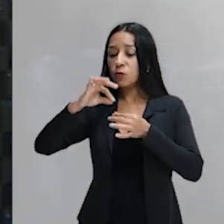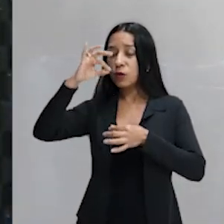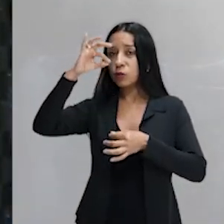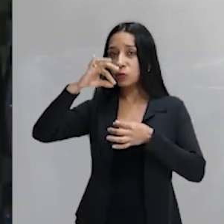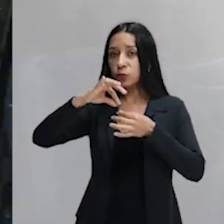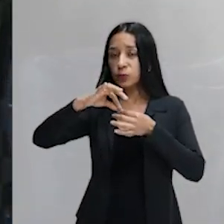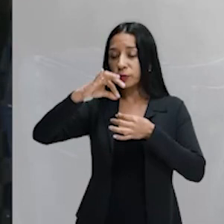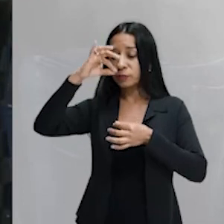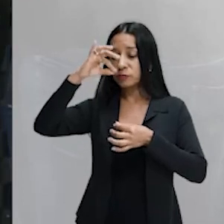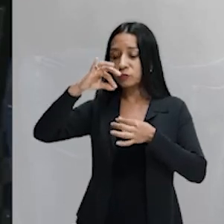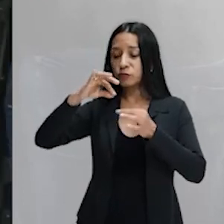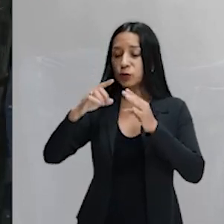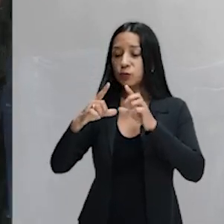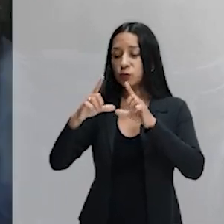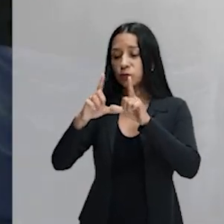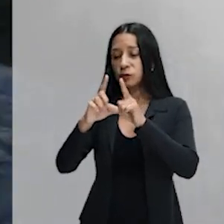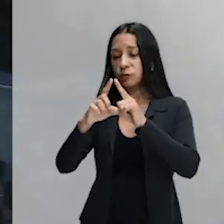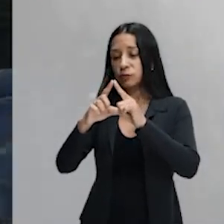Justamente o valor dessa altura.